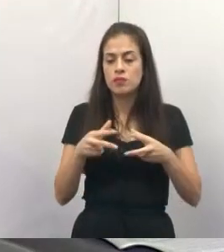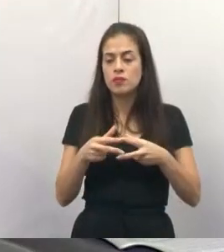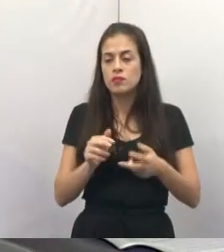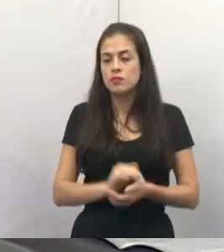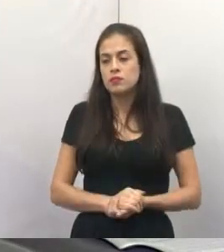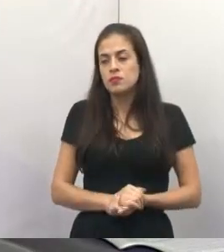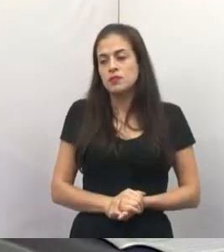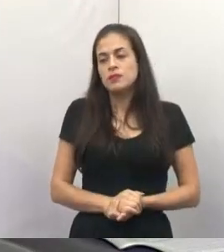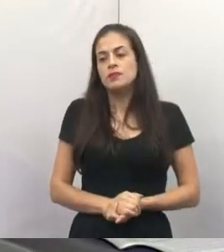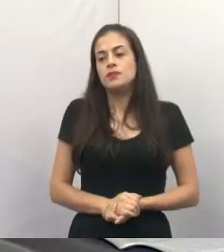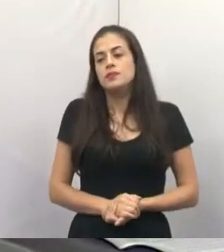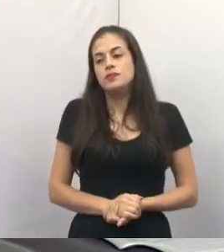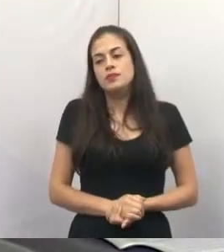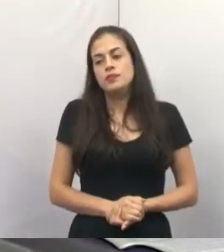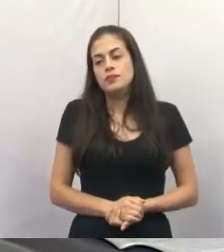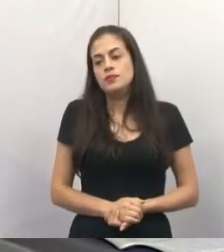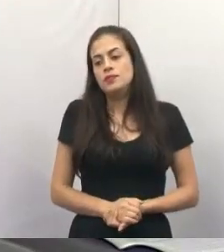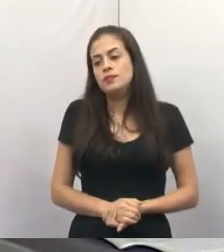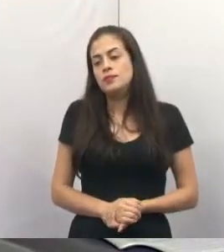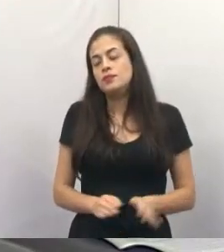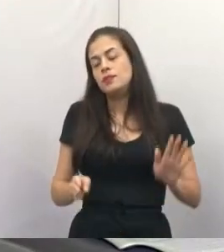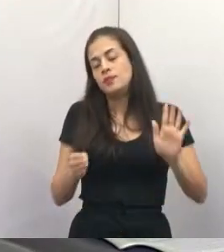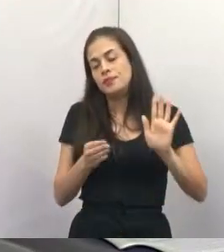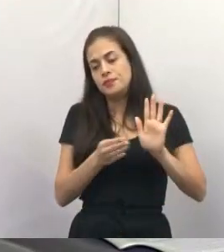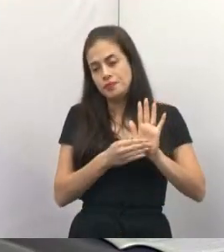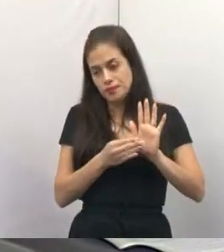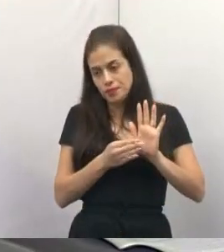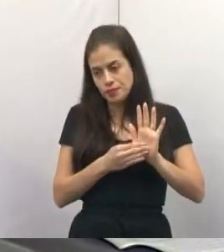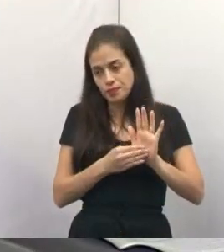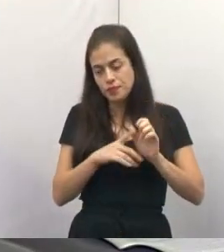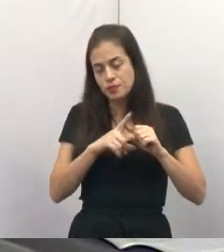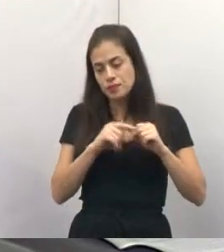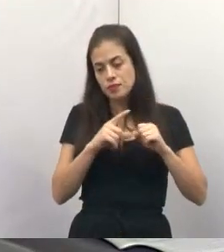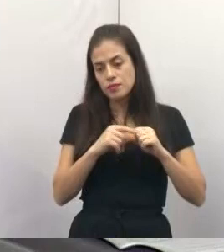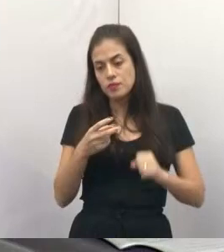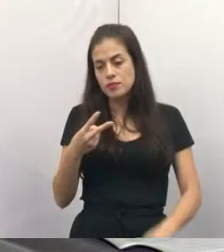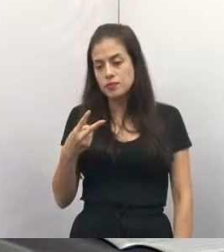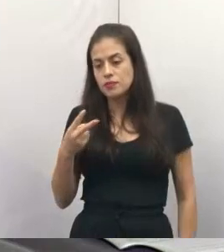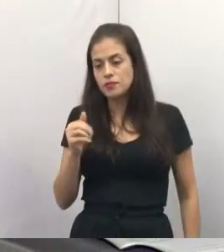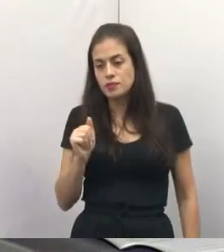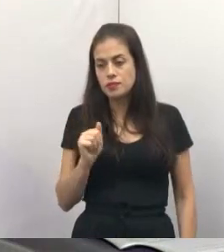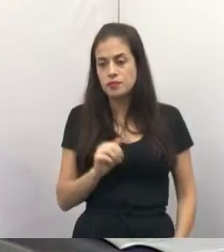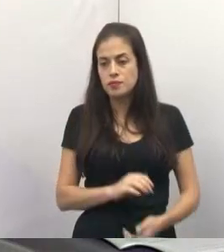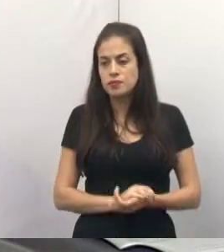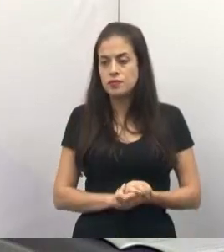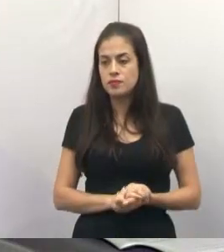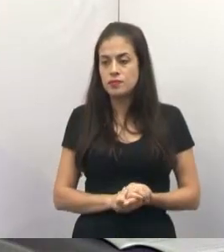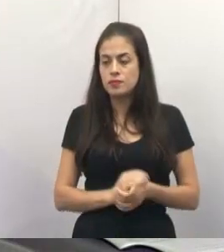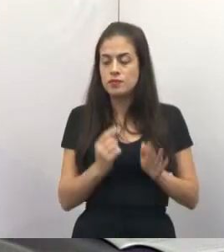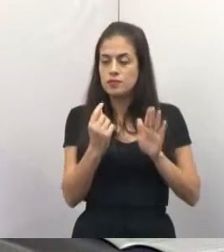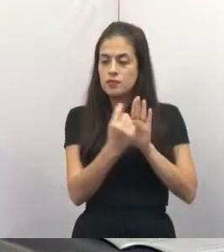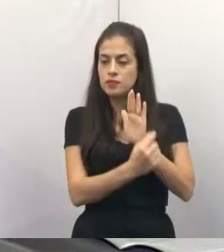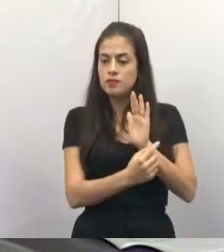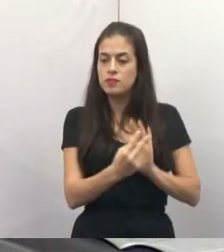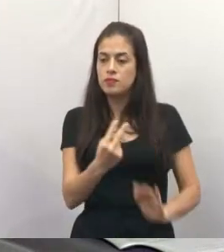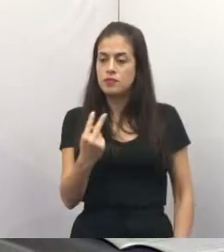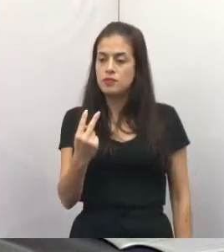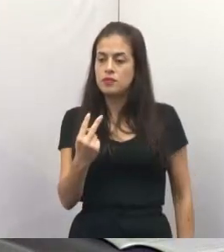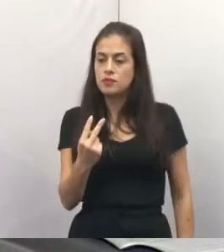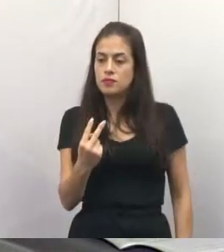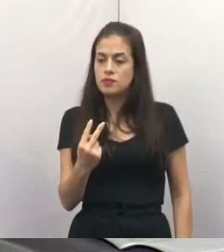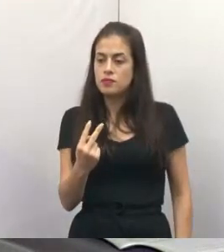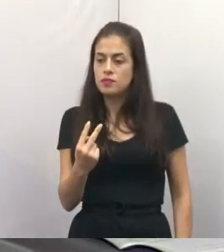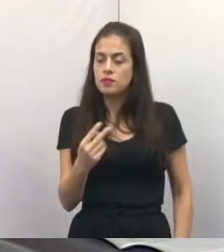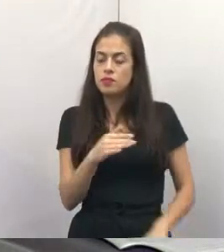proposta, no artigo 2A, parágrafo 2º, eu fiz